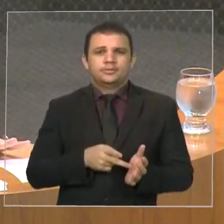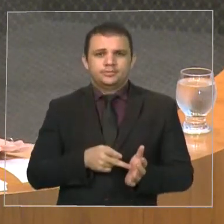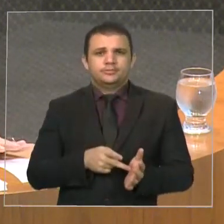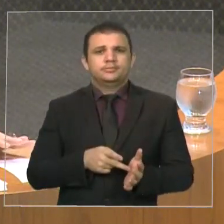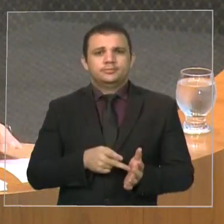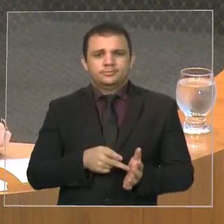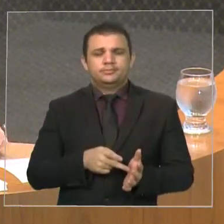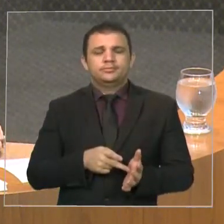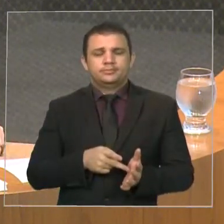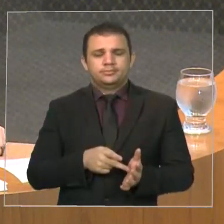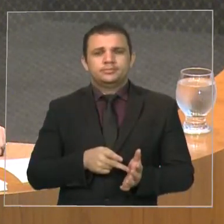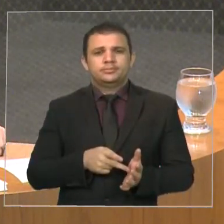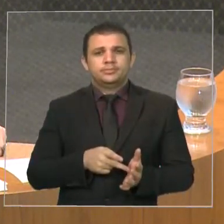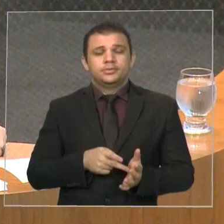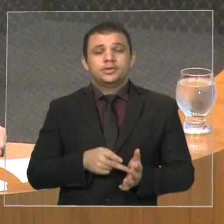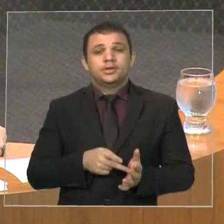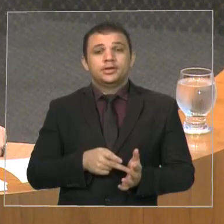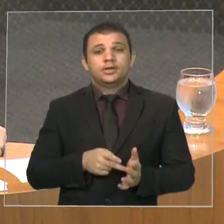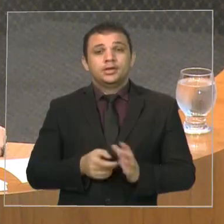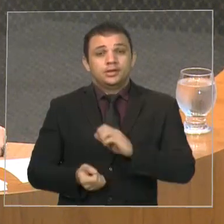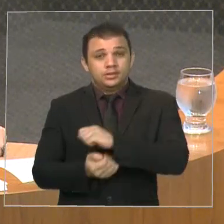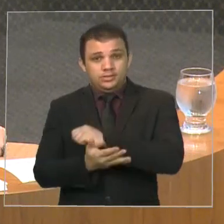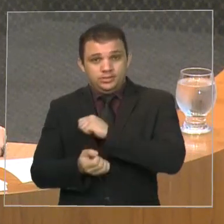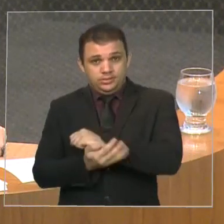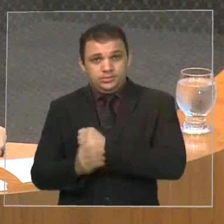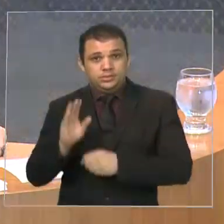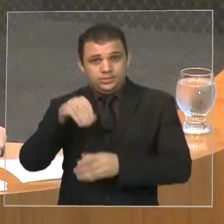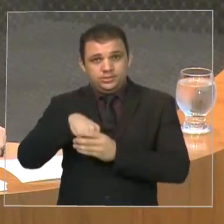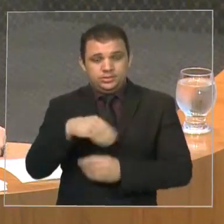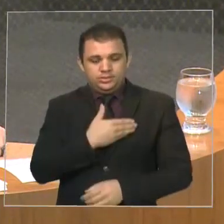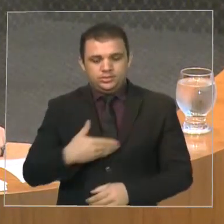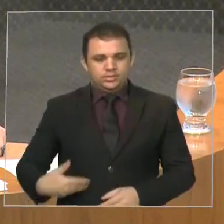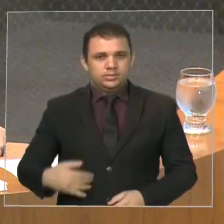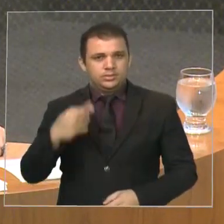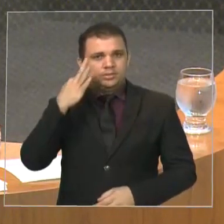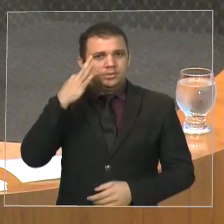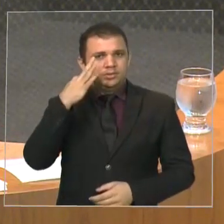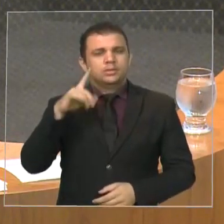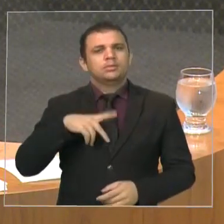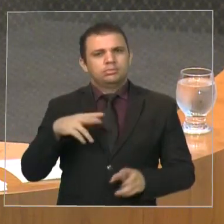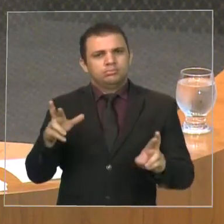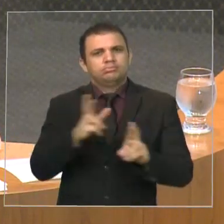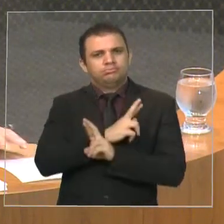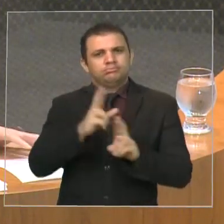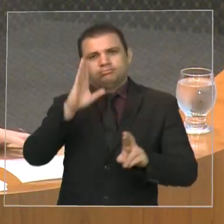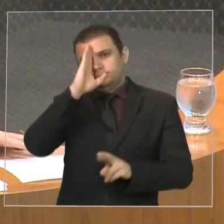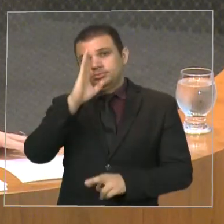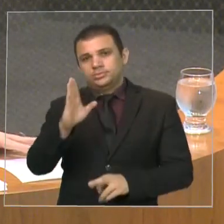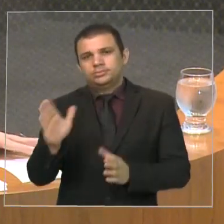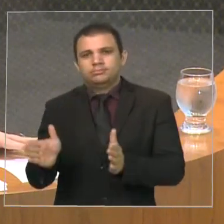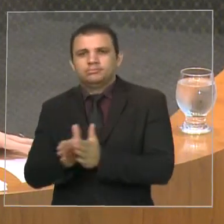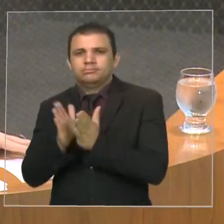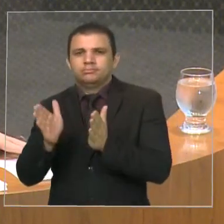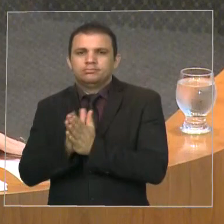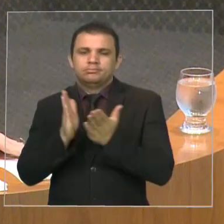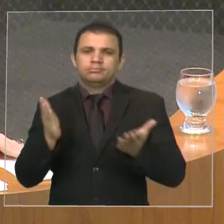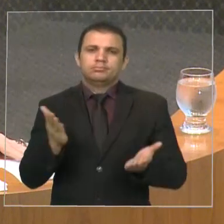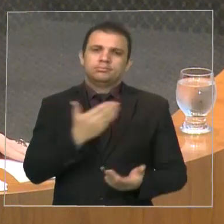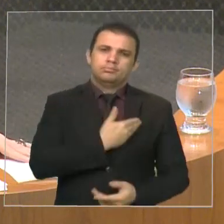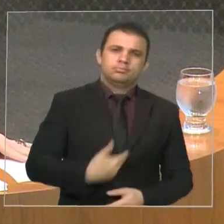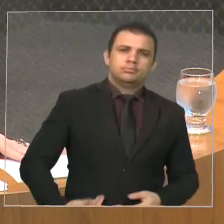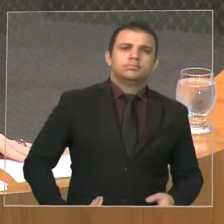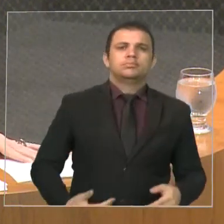A corrupção no governo Flávio Dino tem relação direta com a pobreza. É a política da